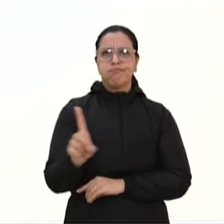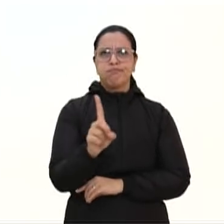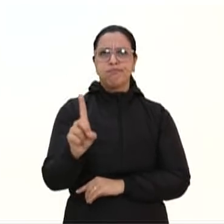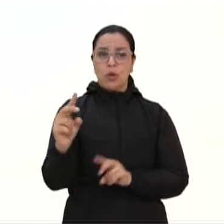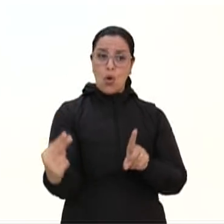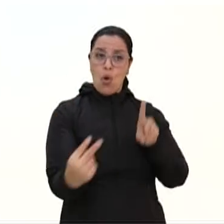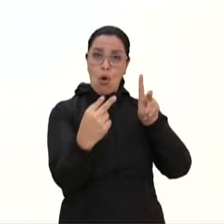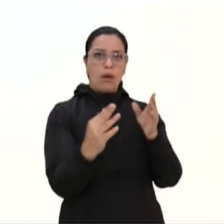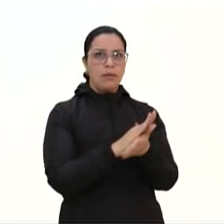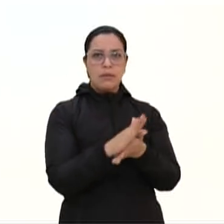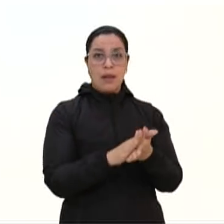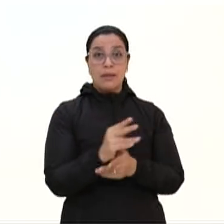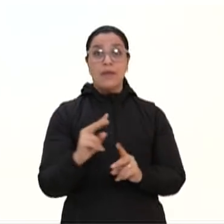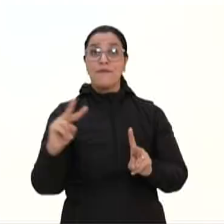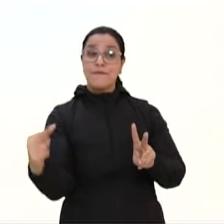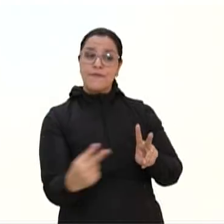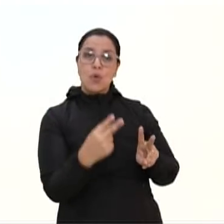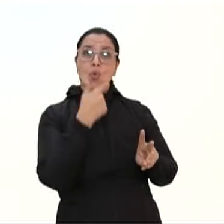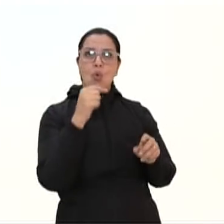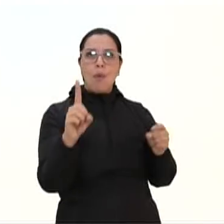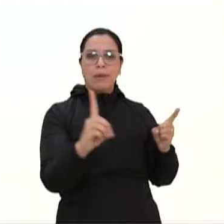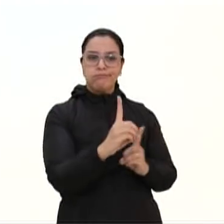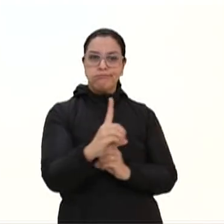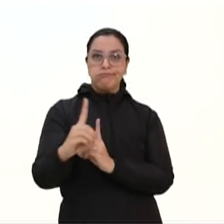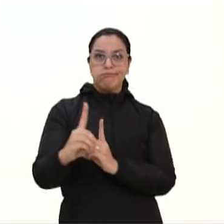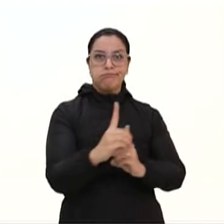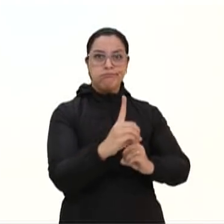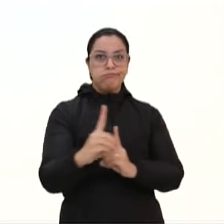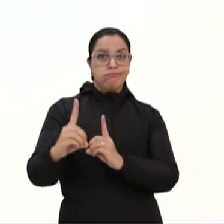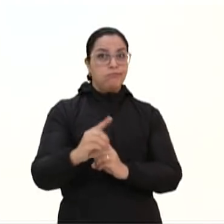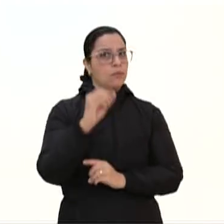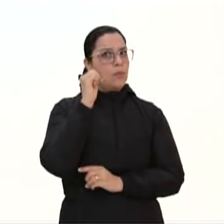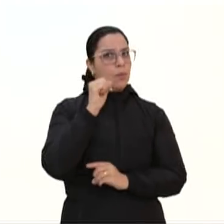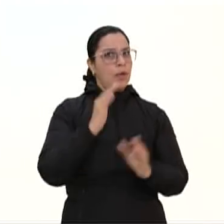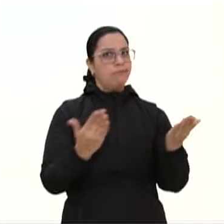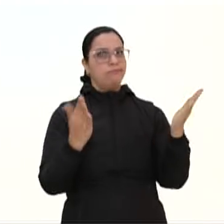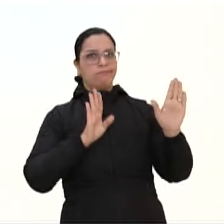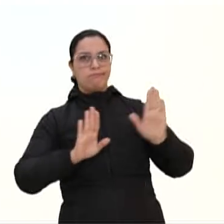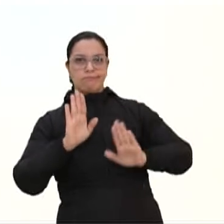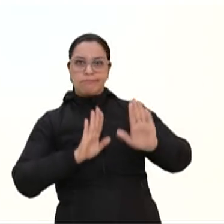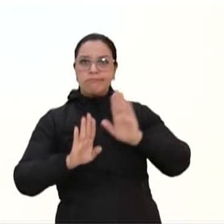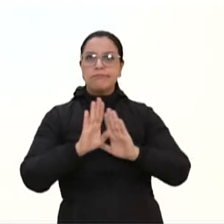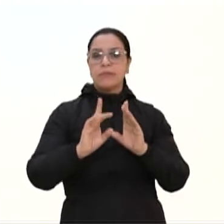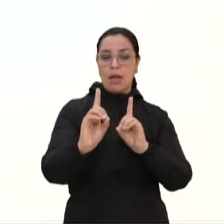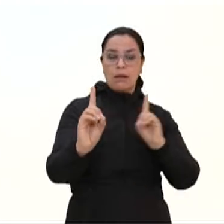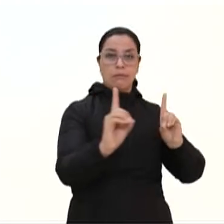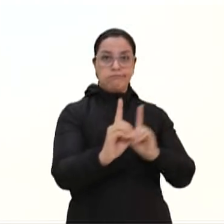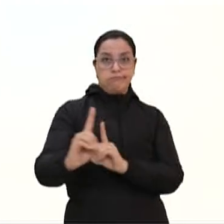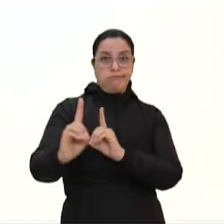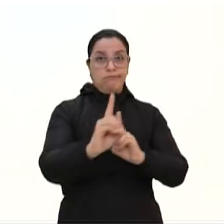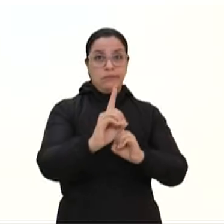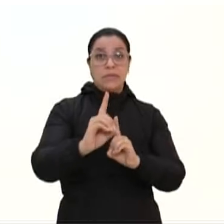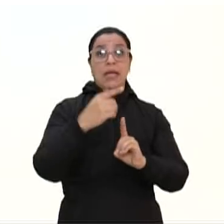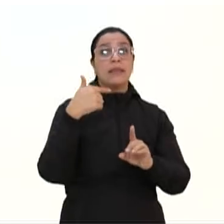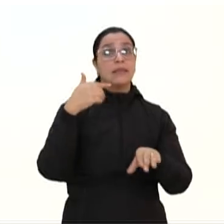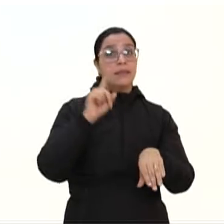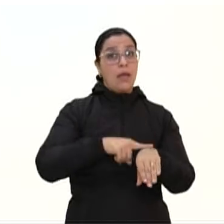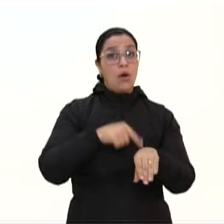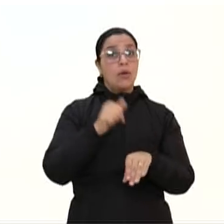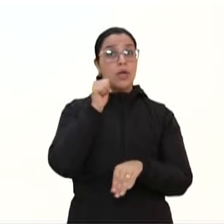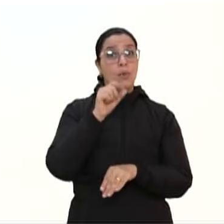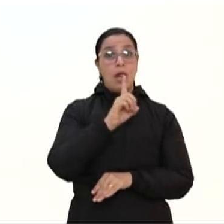e passou fuzilada de indignação pelo homem. Nós temos a marcação da narrativa só